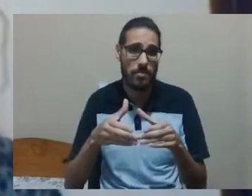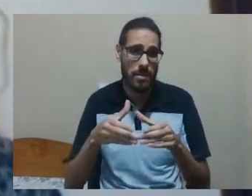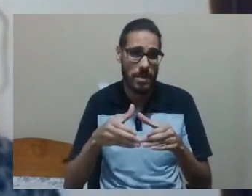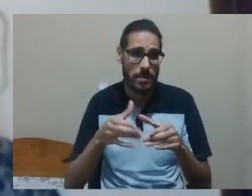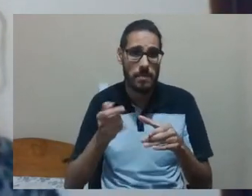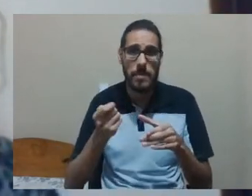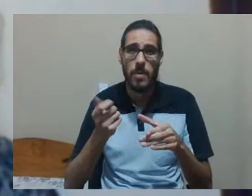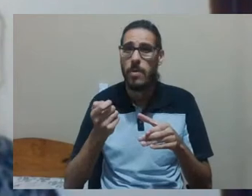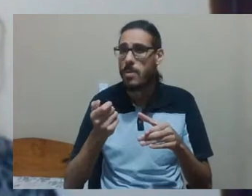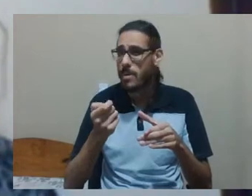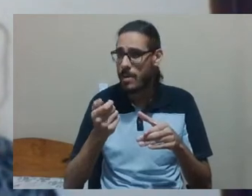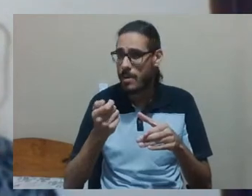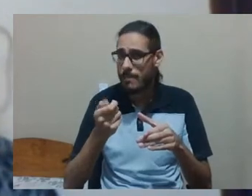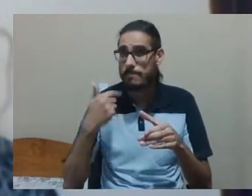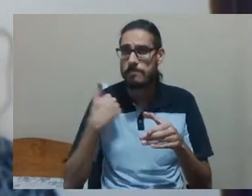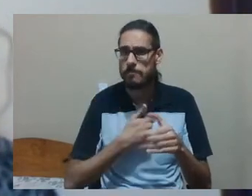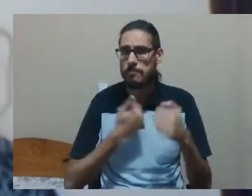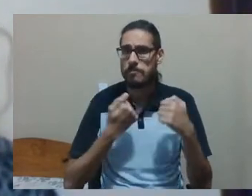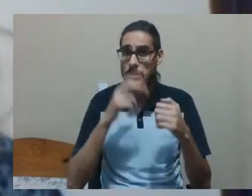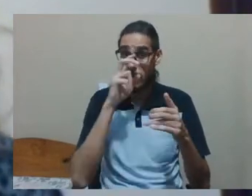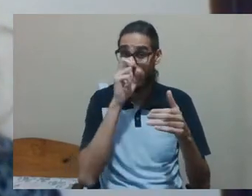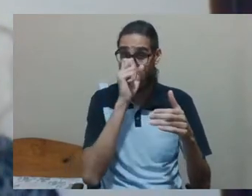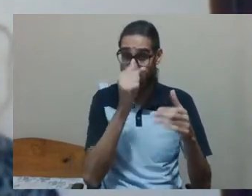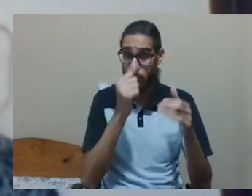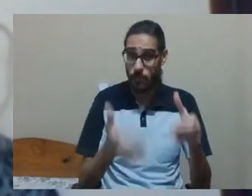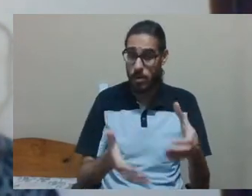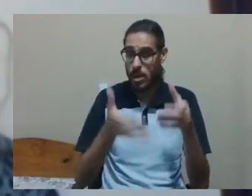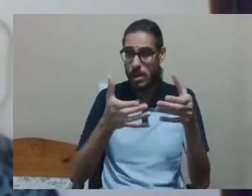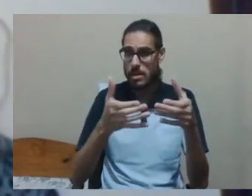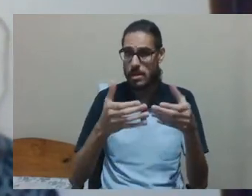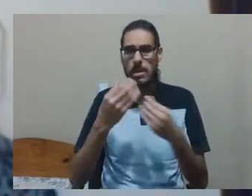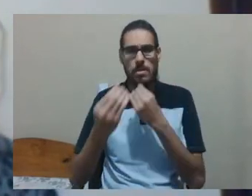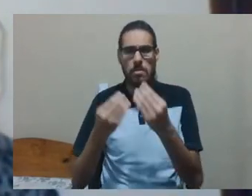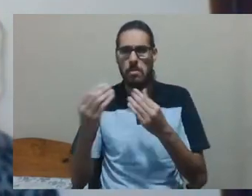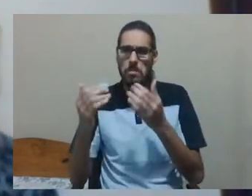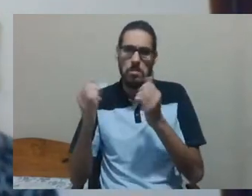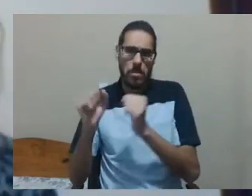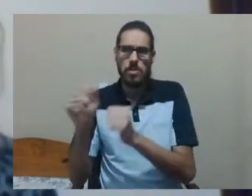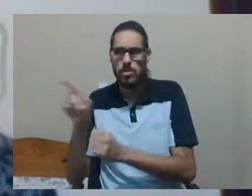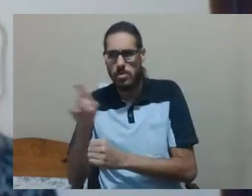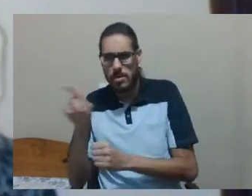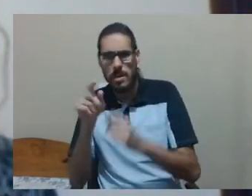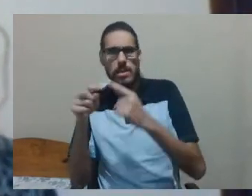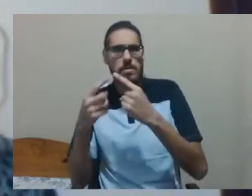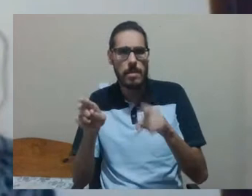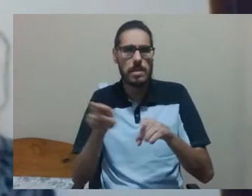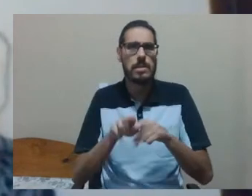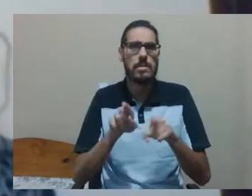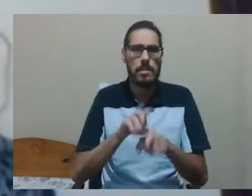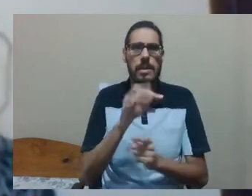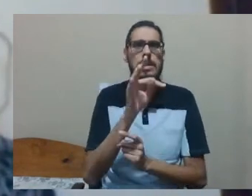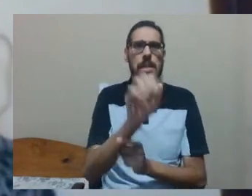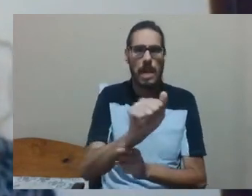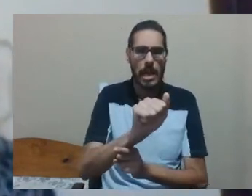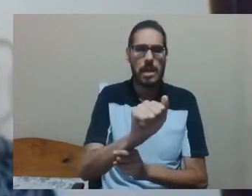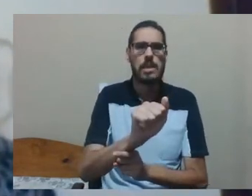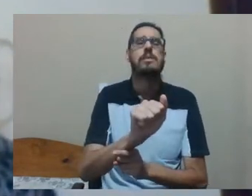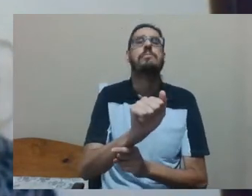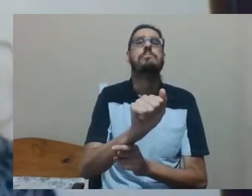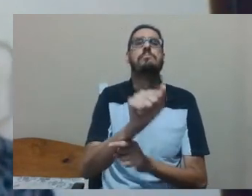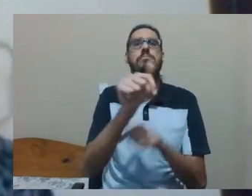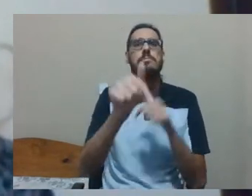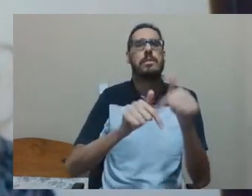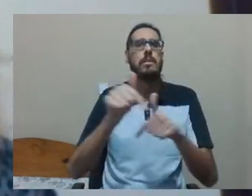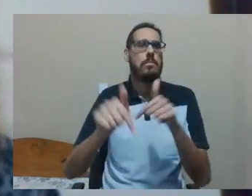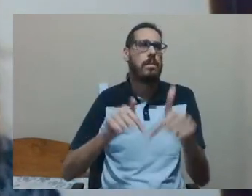tem poucas pessoas, nós precisamos fortalecer, seja com docentes, mas também com servidores técnicos administrativos que trabalhem